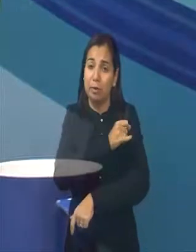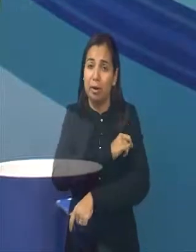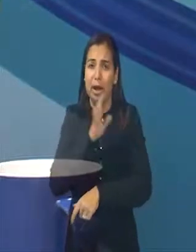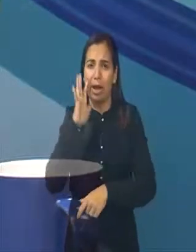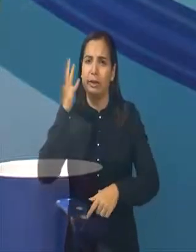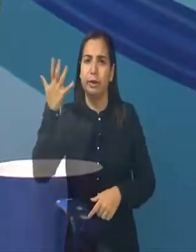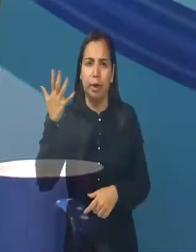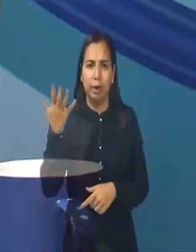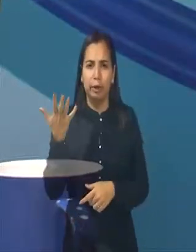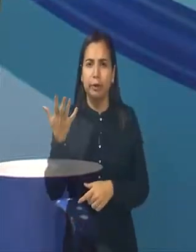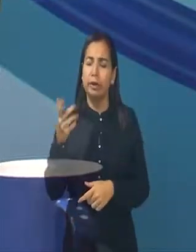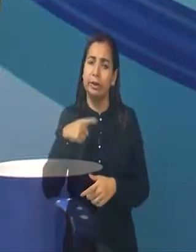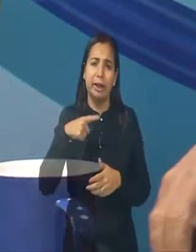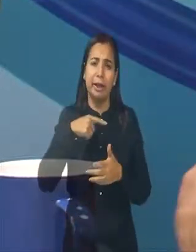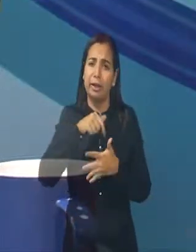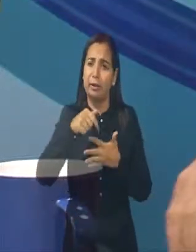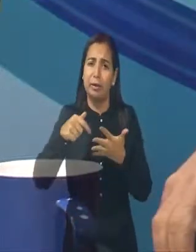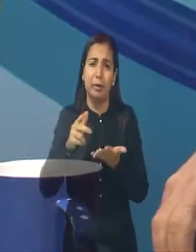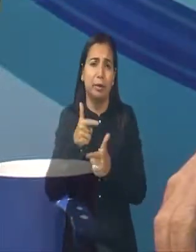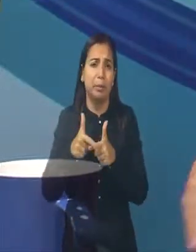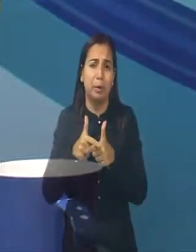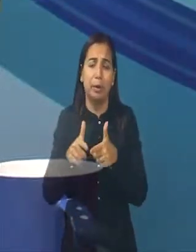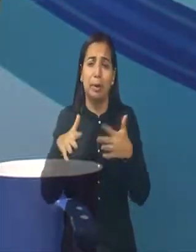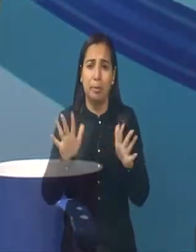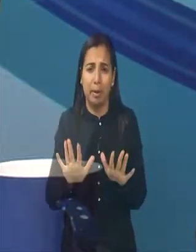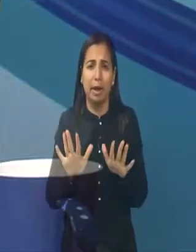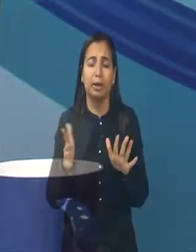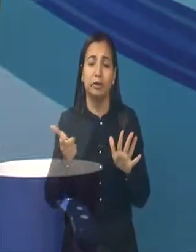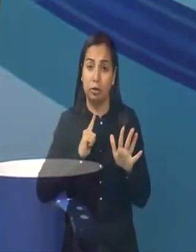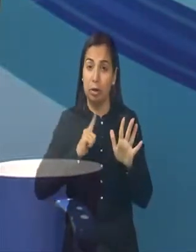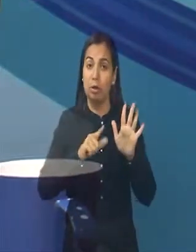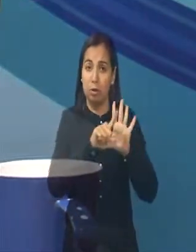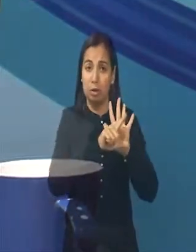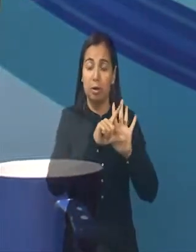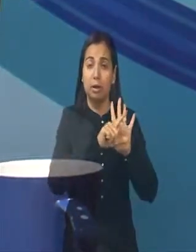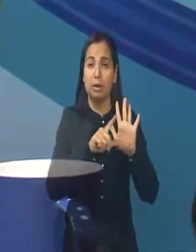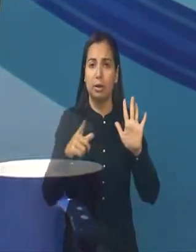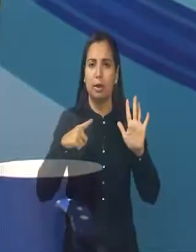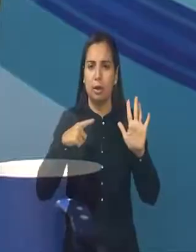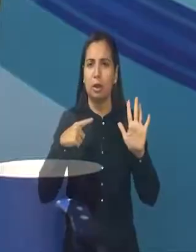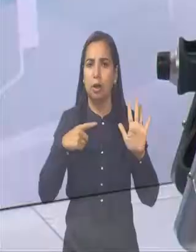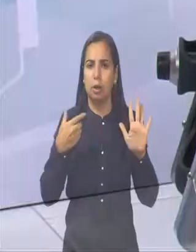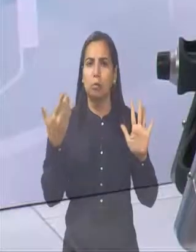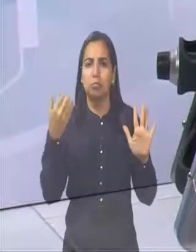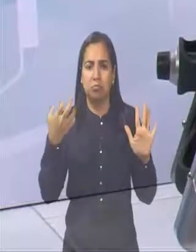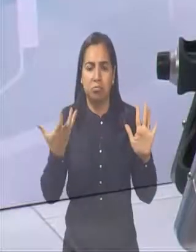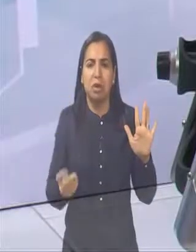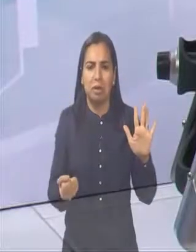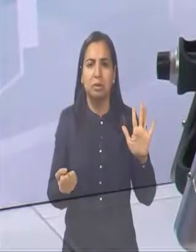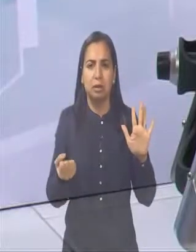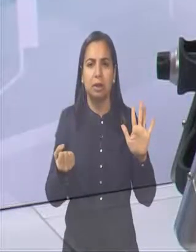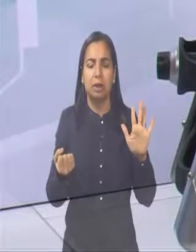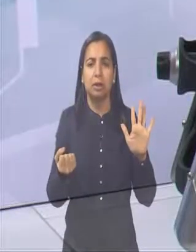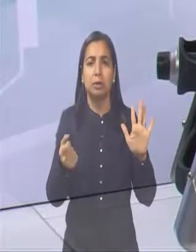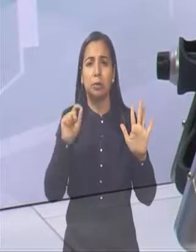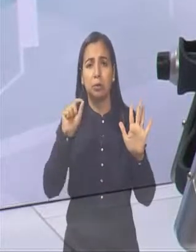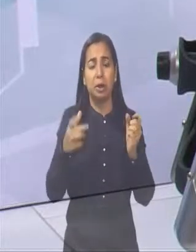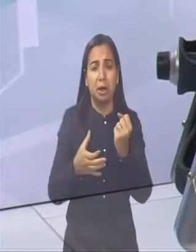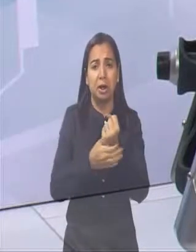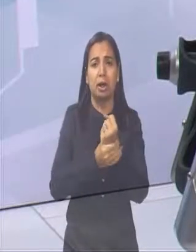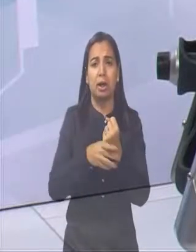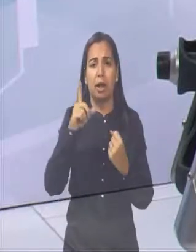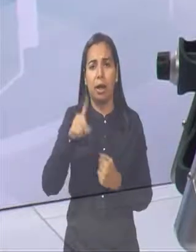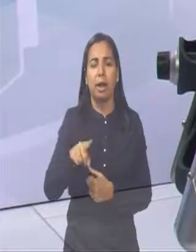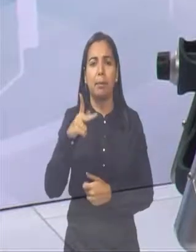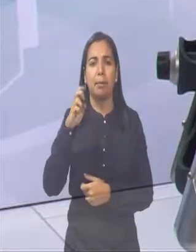problemas. Mas há uma legislação que eu aprovo, que eu acho que deve ser realmente garantista. No campo do direito penal